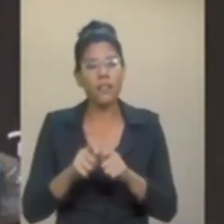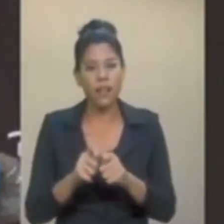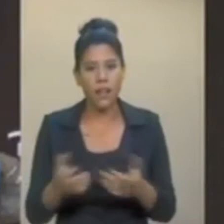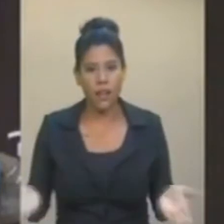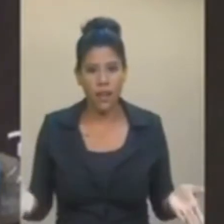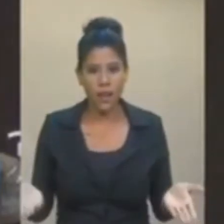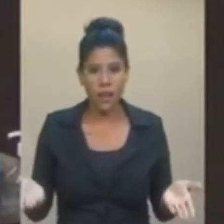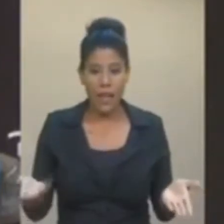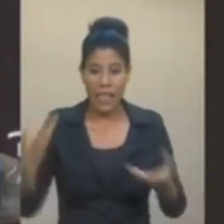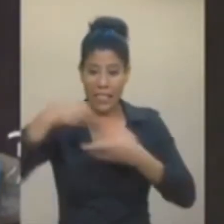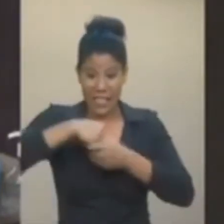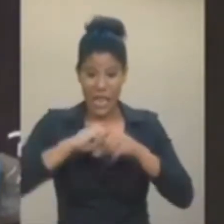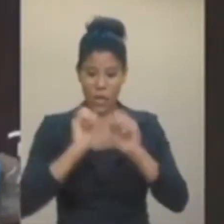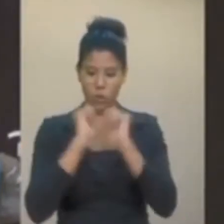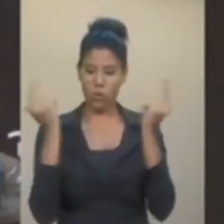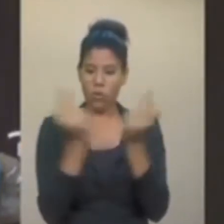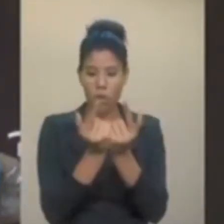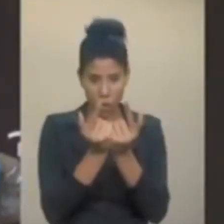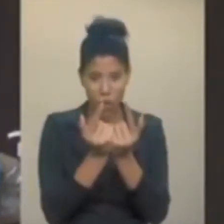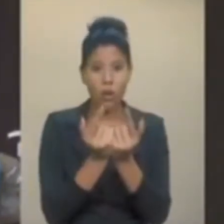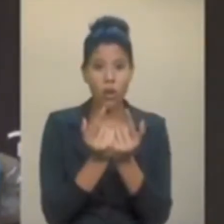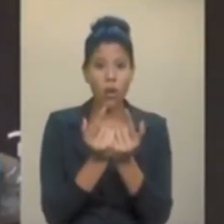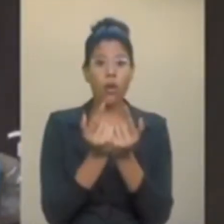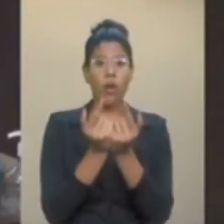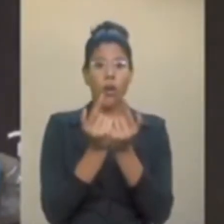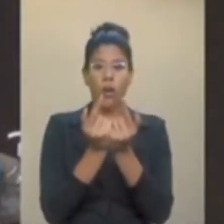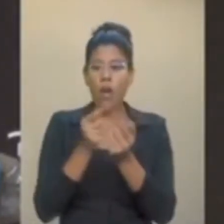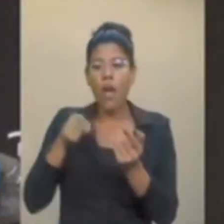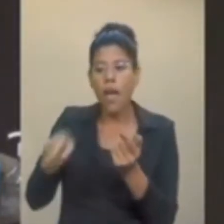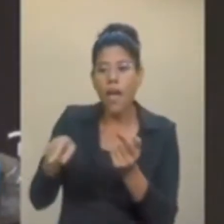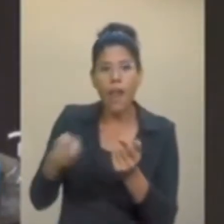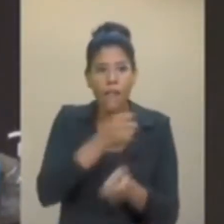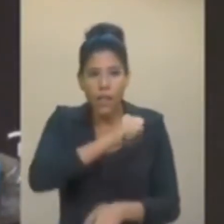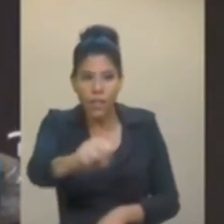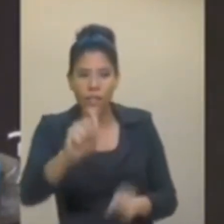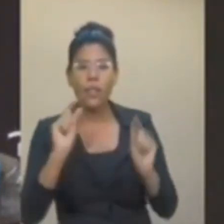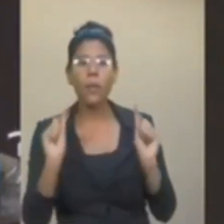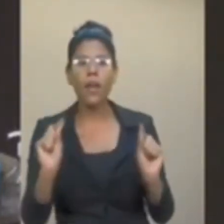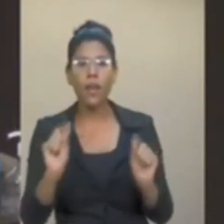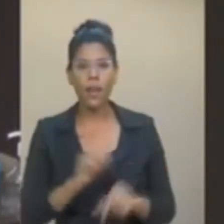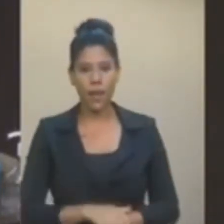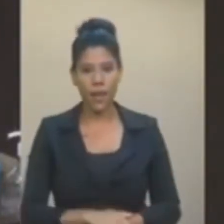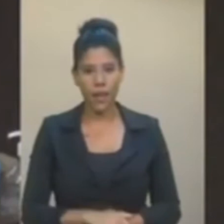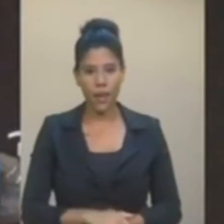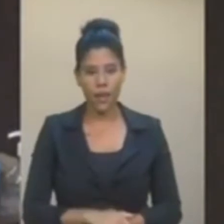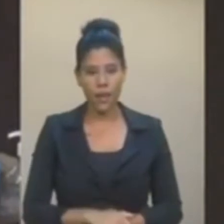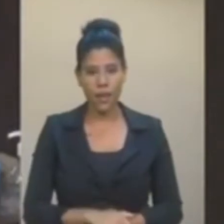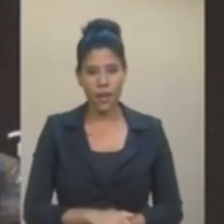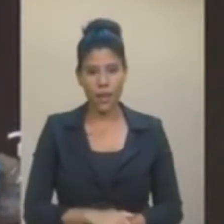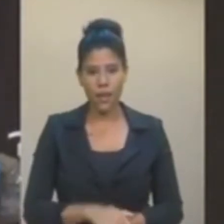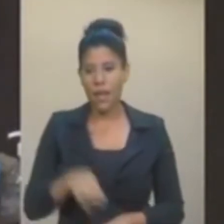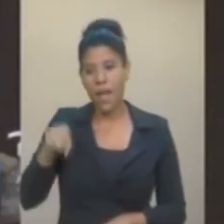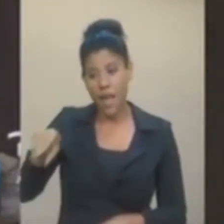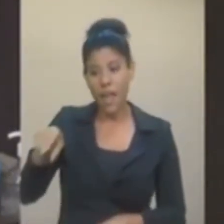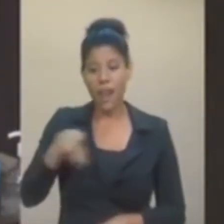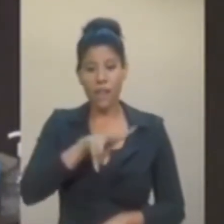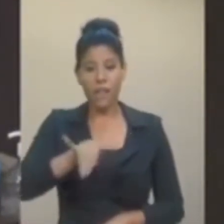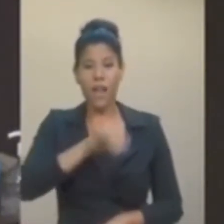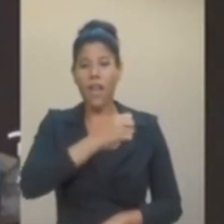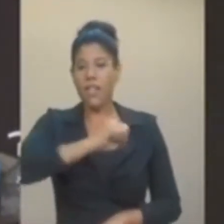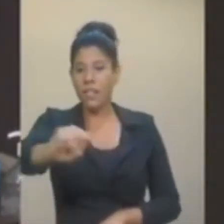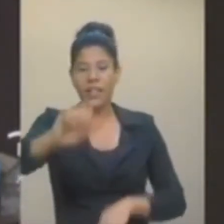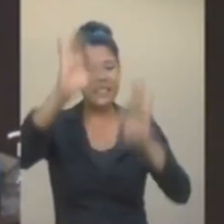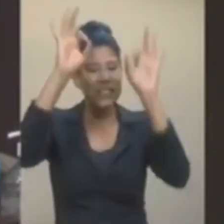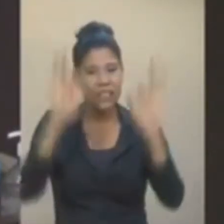esfera política brasileira contemporânea, de que lado ela estaria? Certamente ela estaria ao